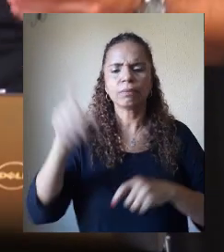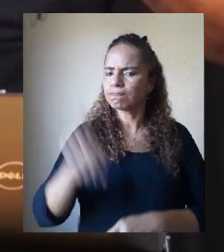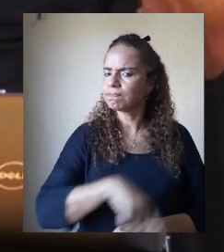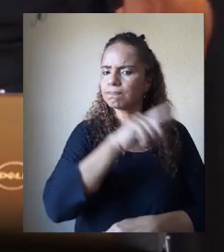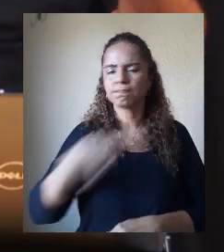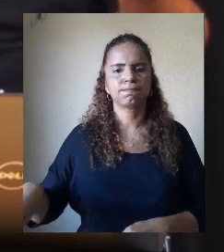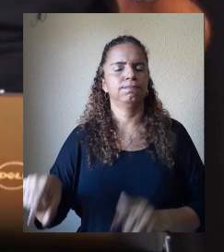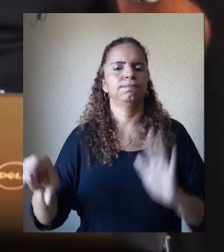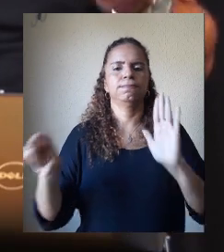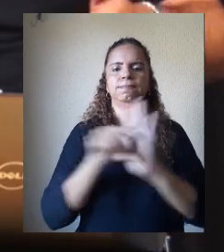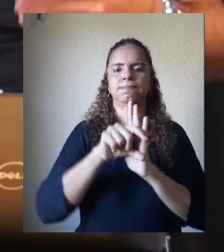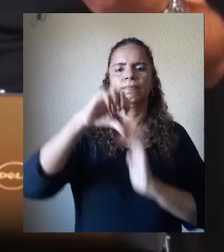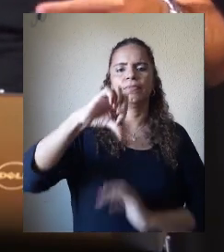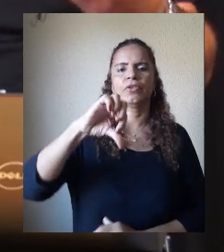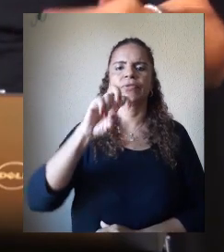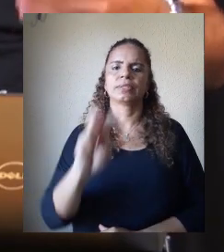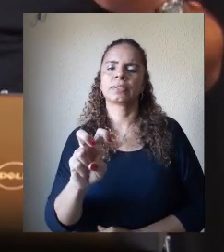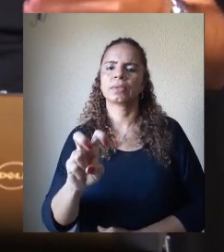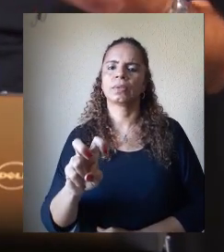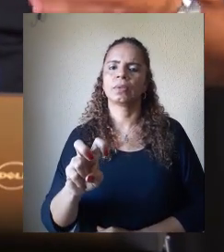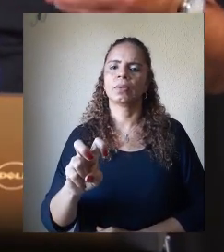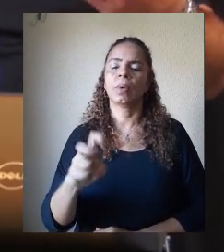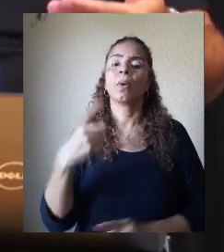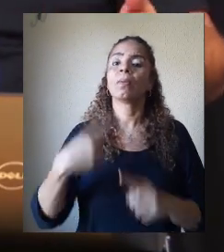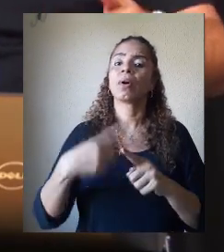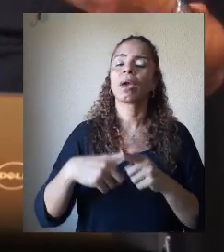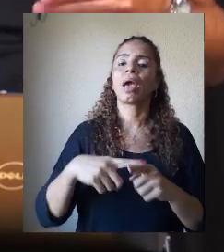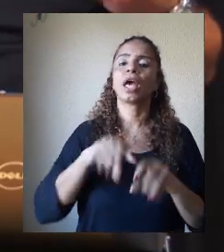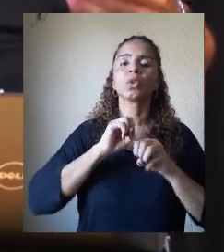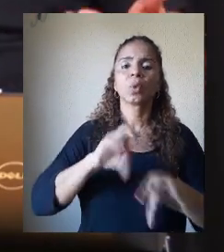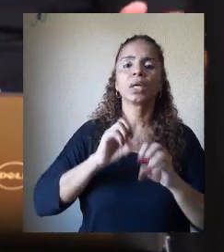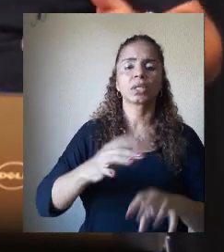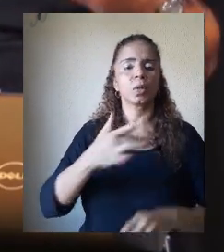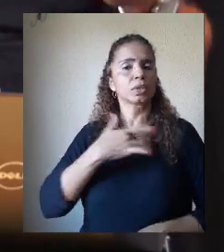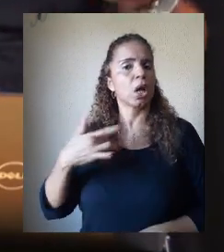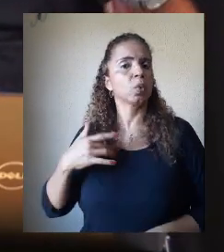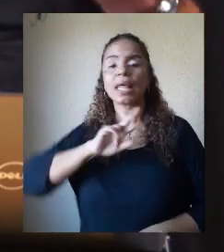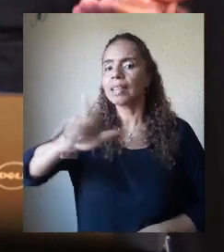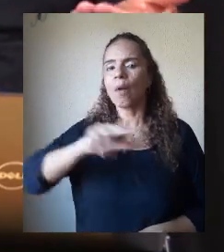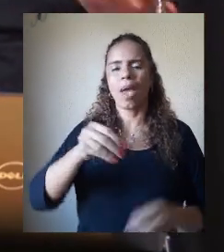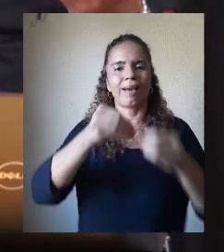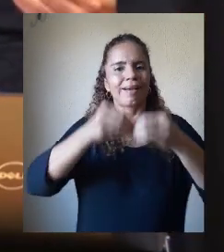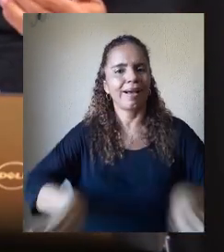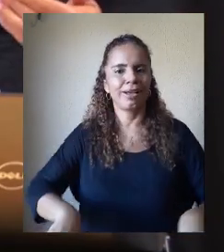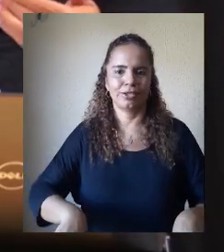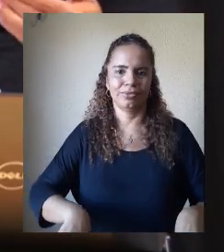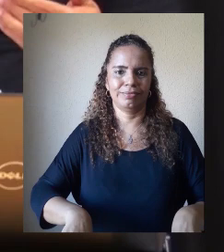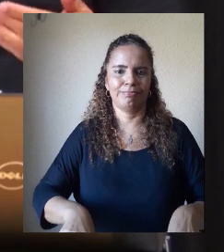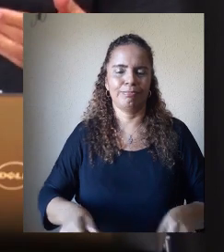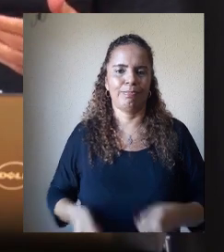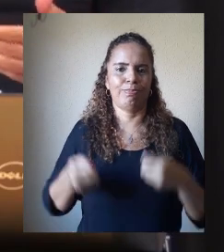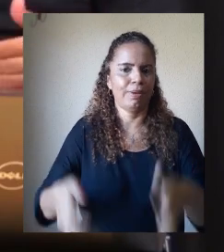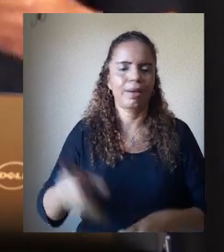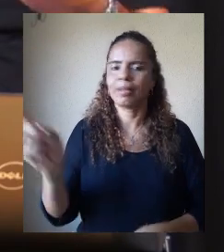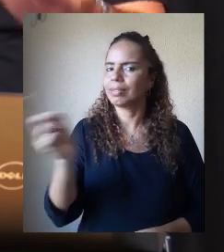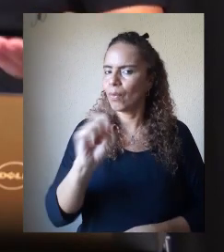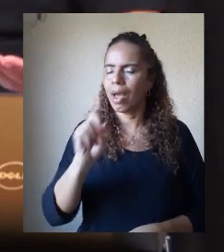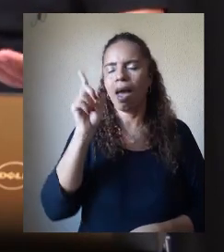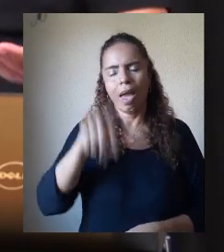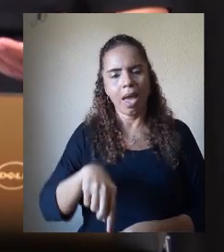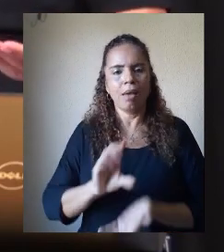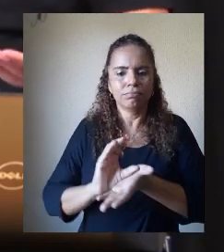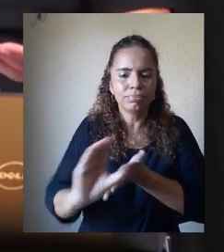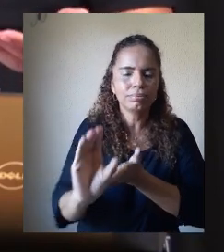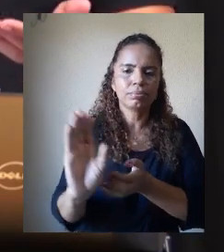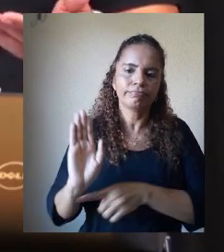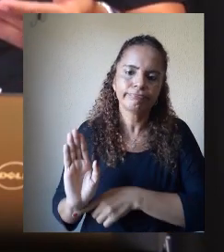constitucional, entendendo que saúde e educação nunca é gasto. E a gente está entendendo agora o impacto sobre a economia que uma calamidade como